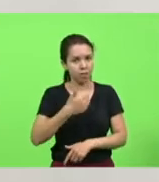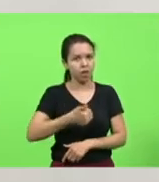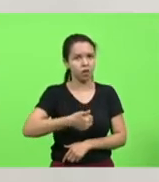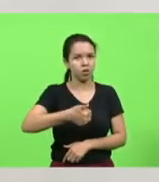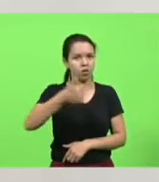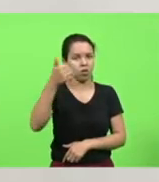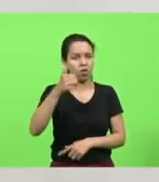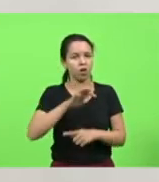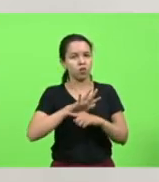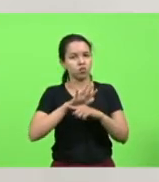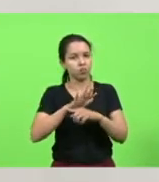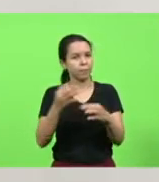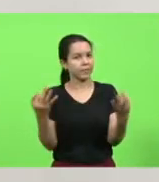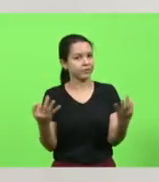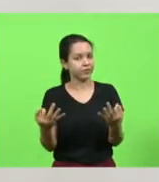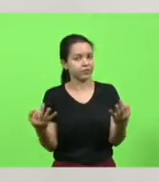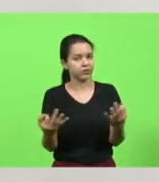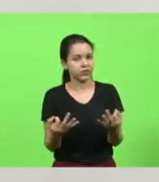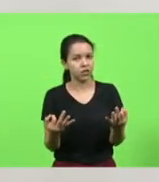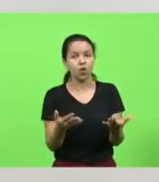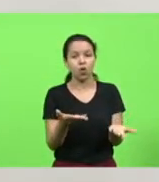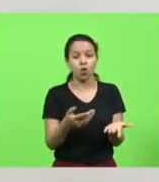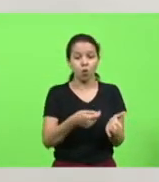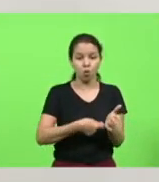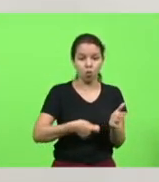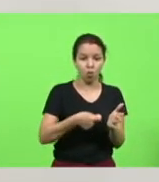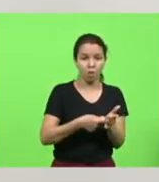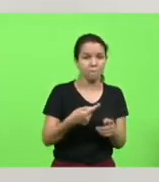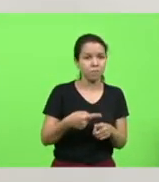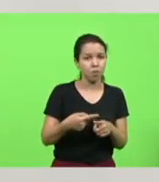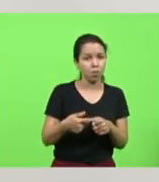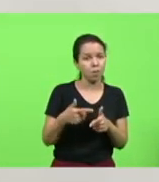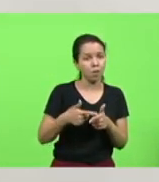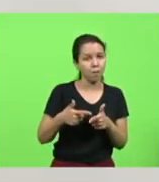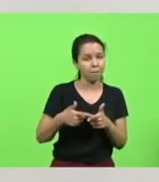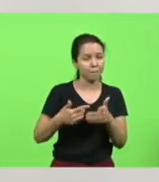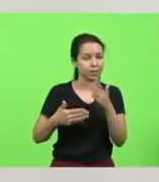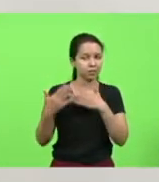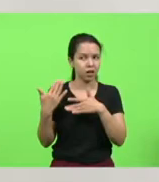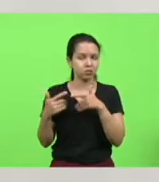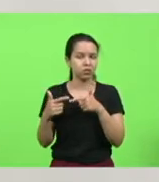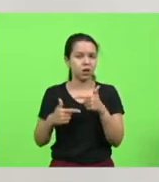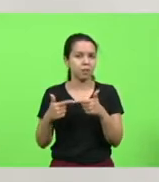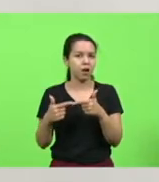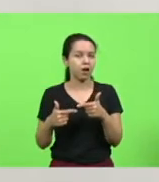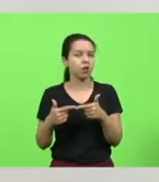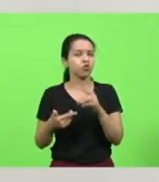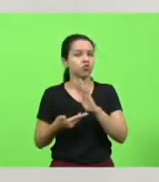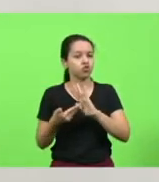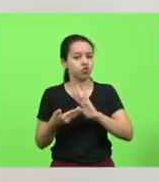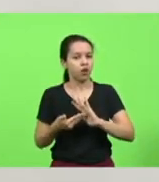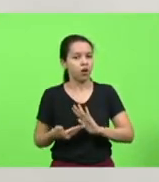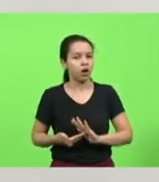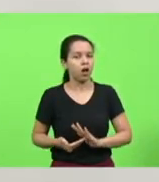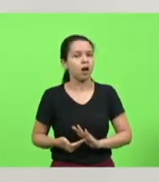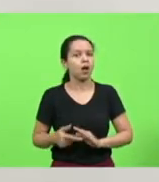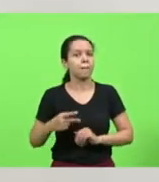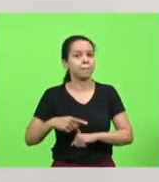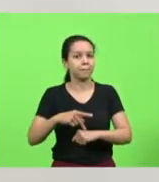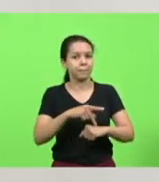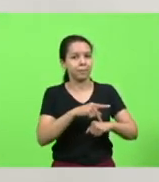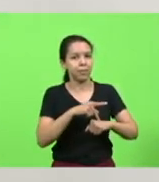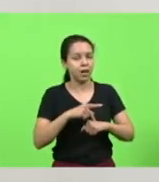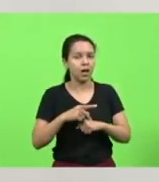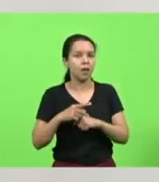lutando, porém hoje há um problema, porque na época de um trabalho que ali foi feito, tiraram as pedras da superfície, mas não abriram o